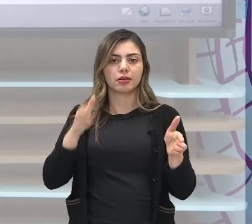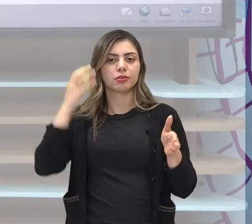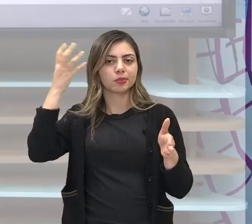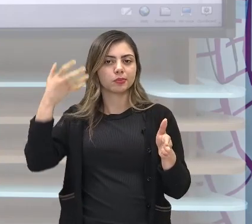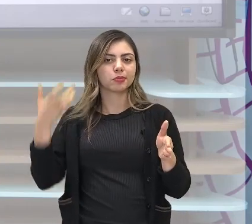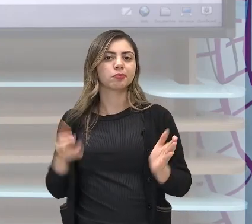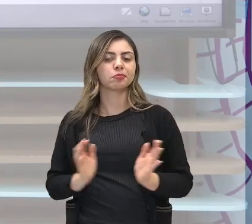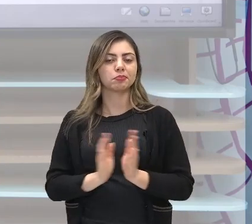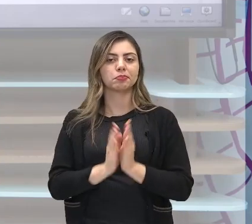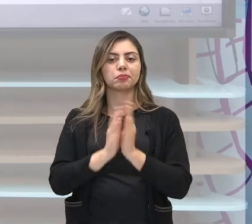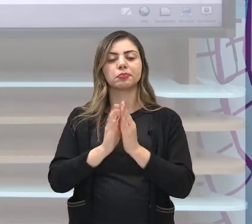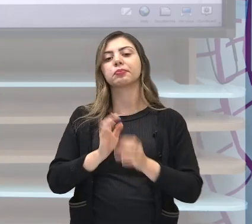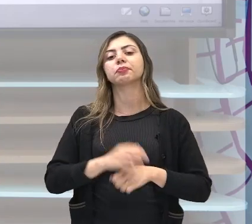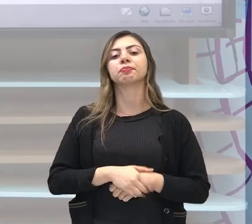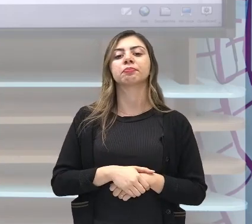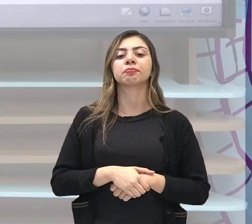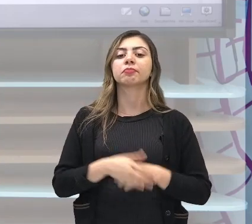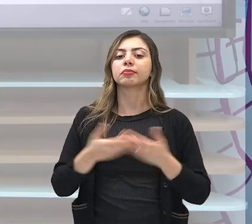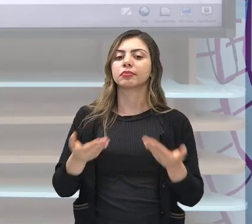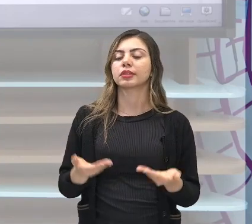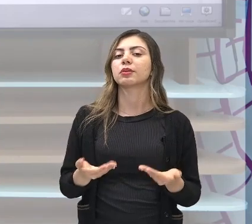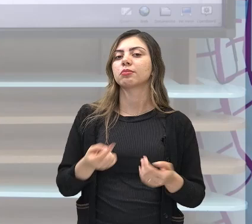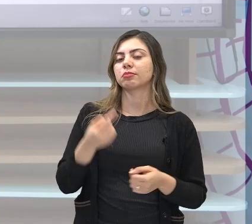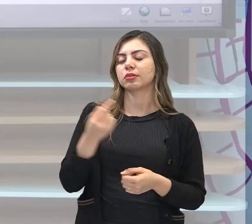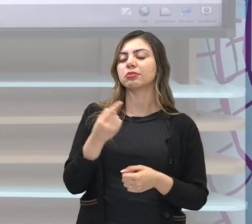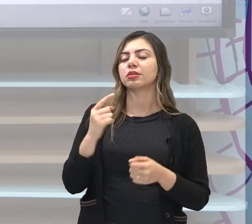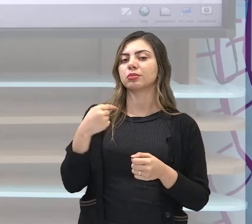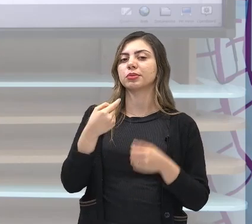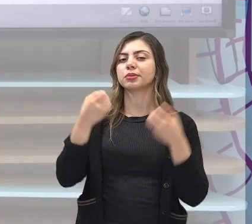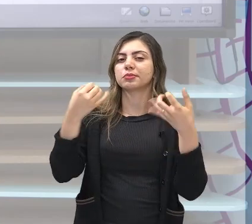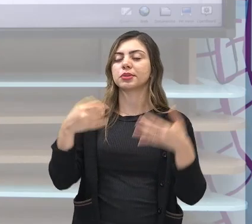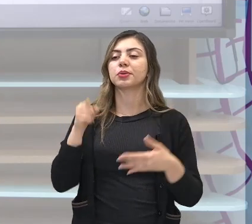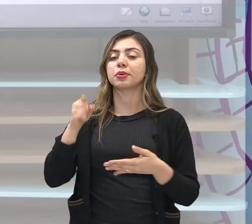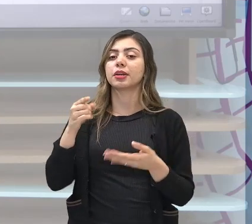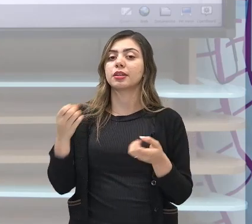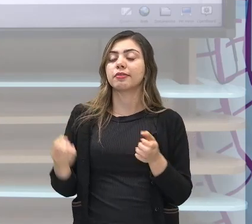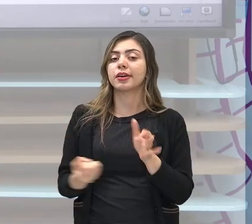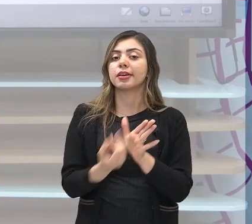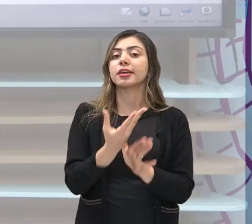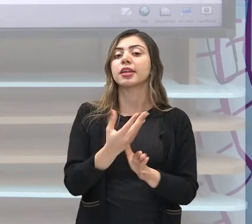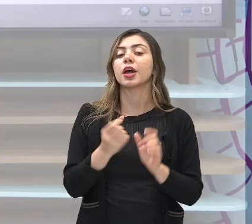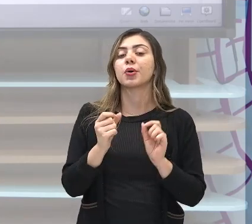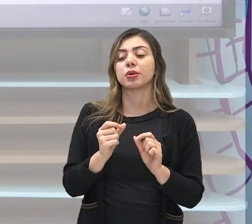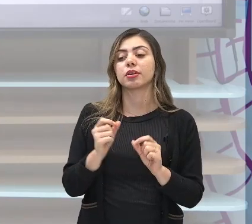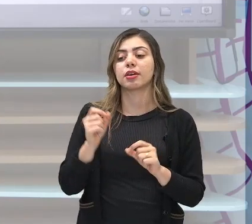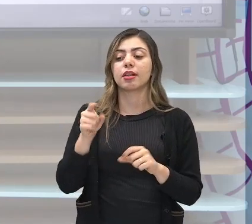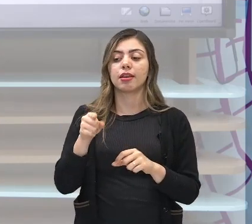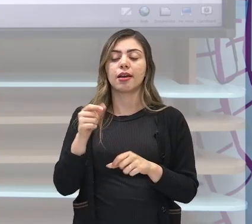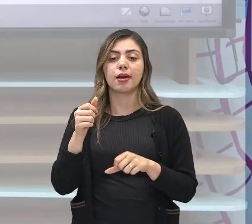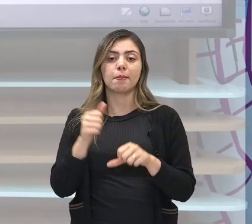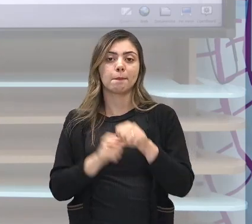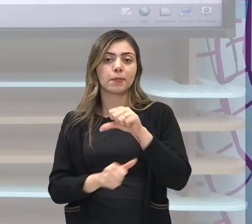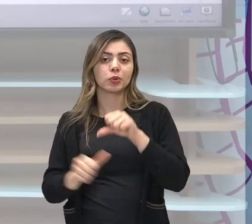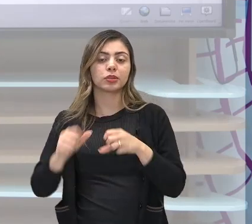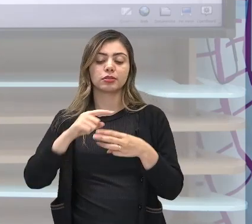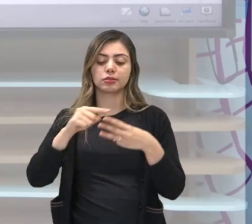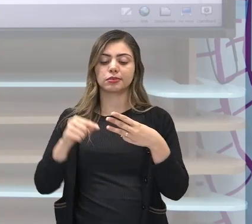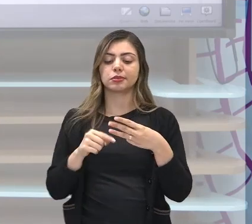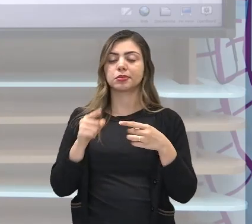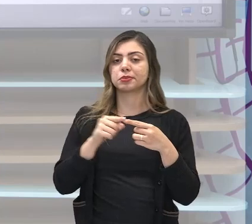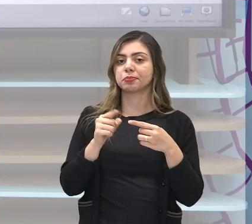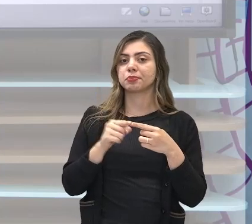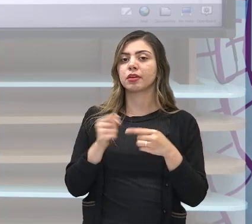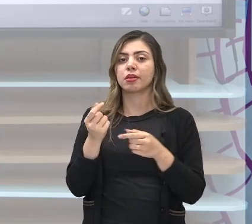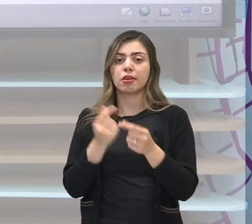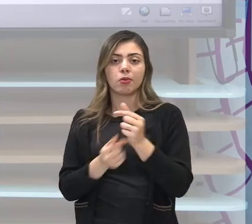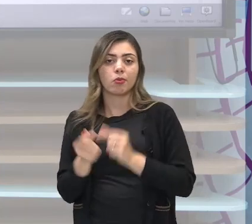Bom, e o primeiro tópico já falamos, né? Ele vai implementar mudanças econômicas, sociais